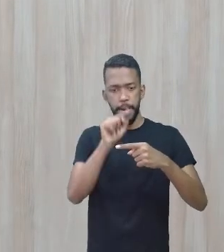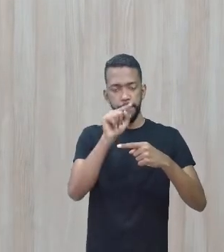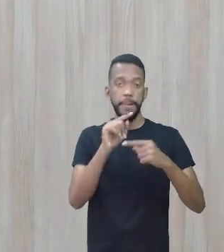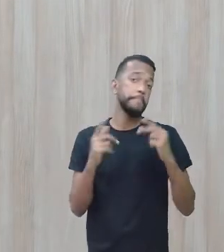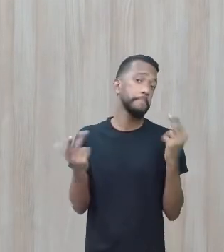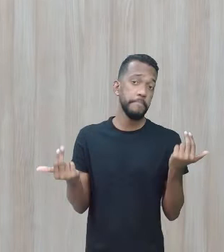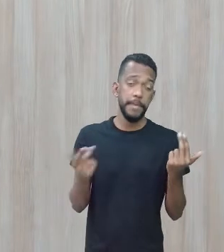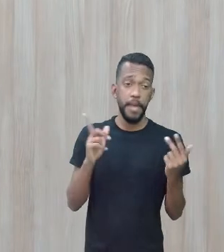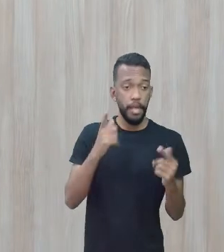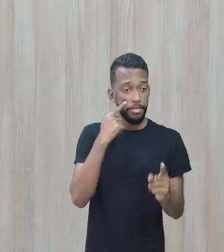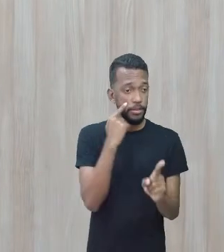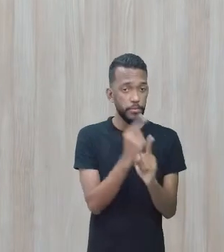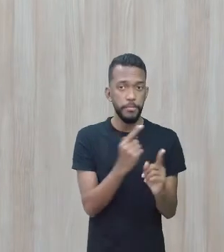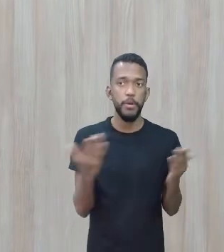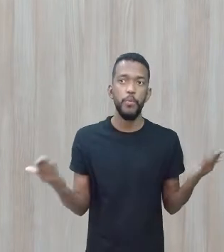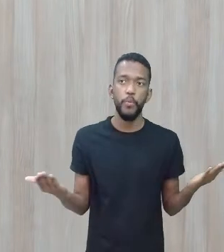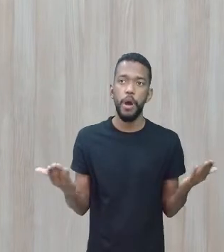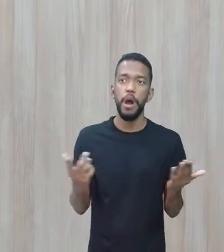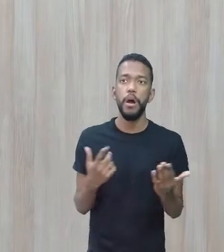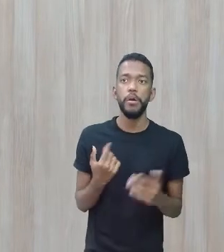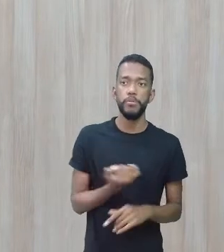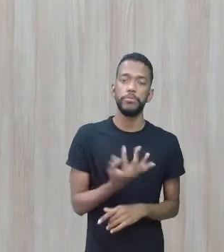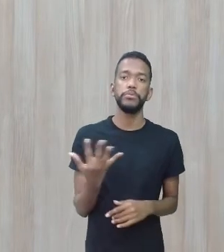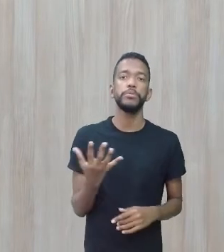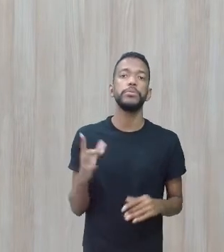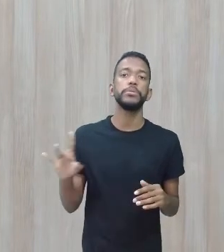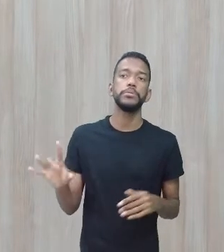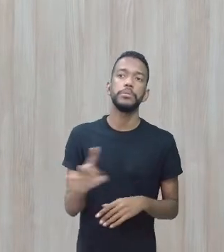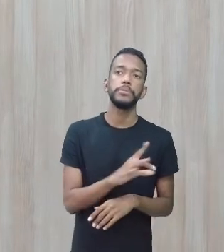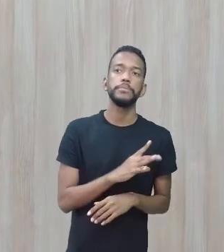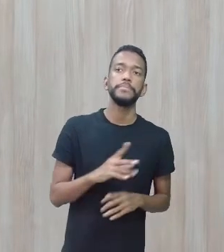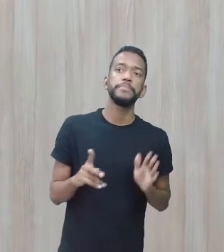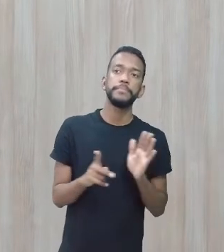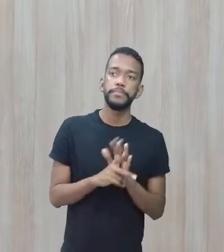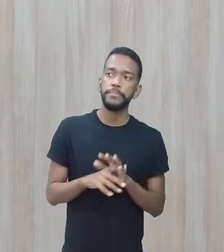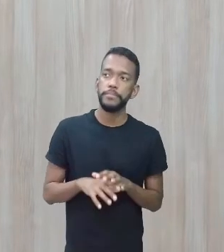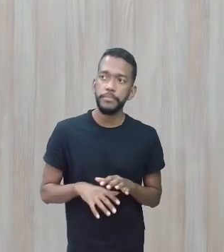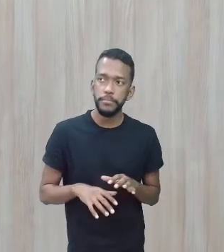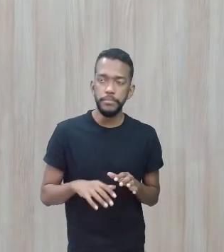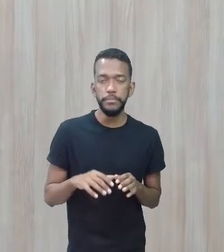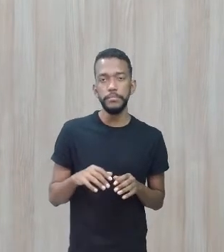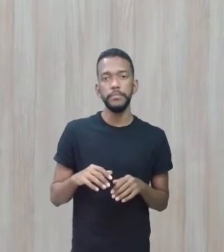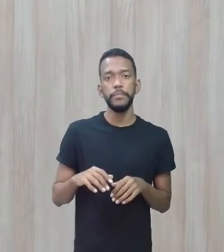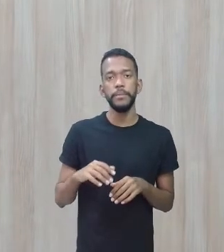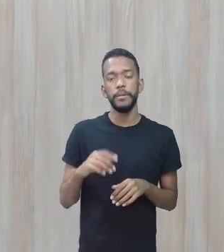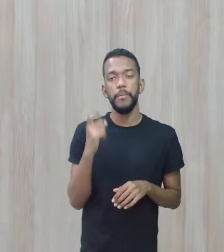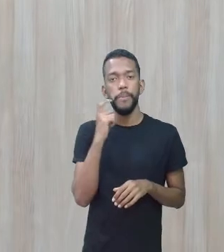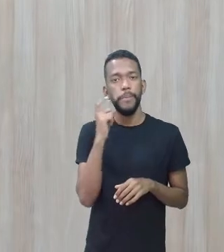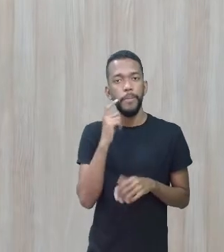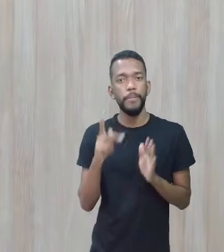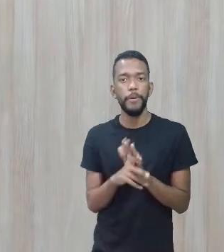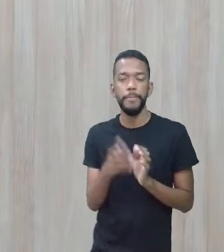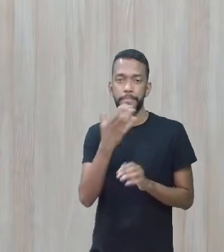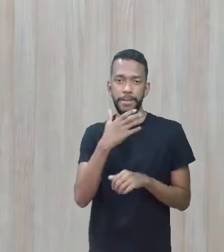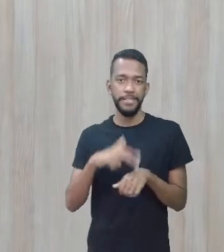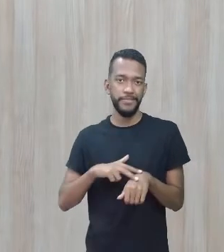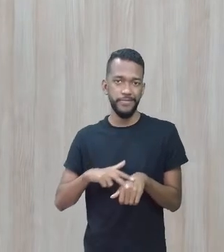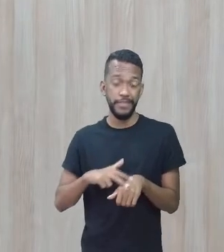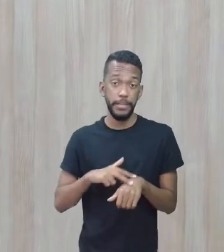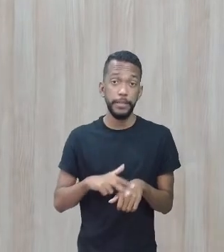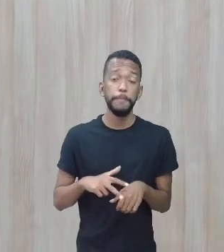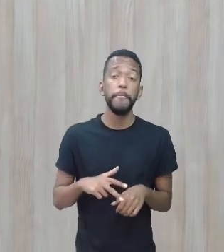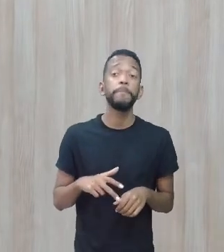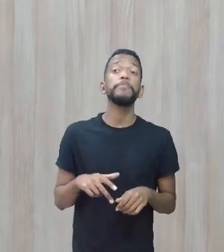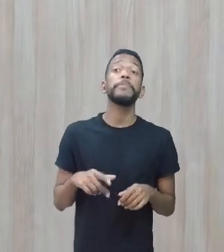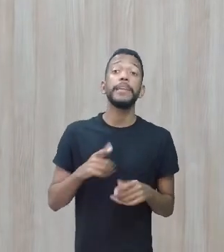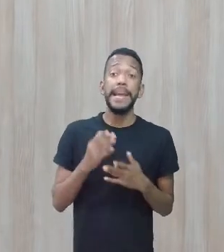poder descobrir qual era o valor que representava aquela quantidade das maçãs verdes ali, das balinhas de maçã verde. Nesse exemplo